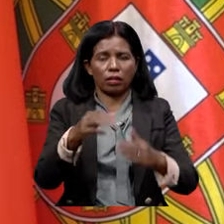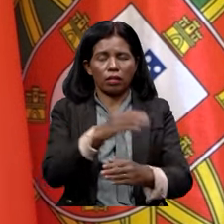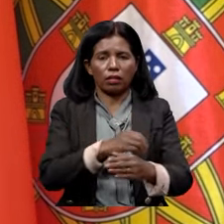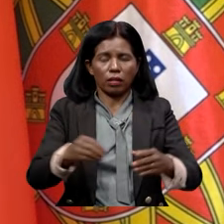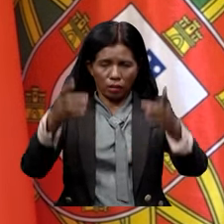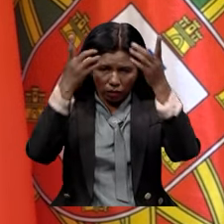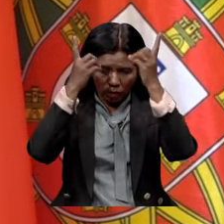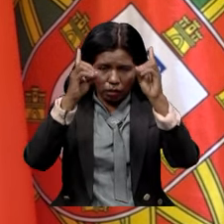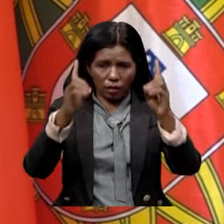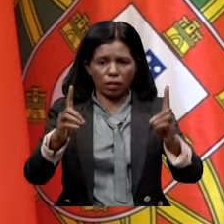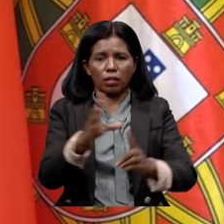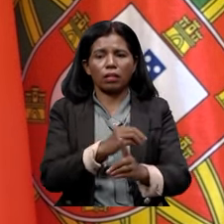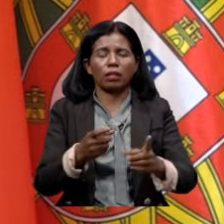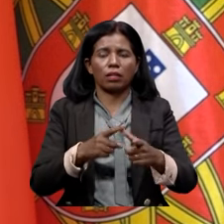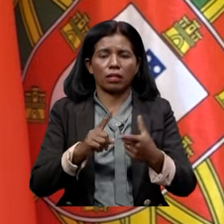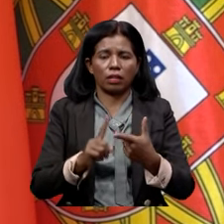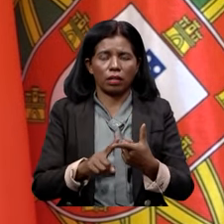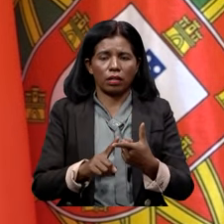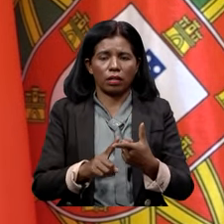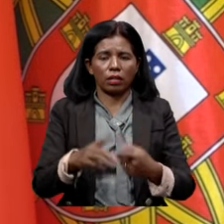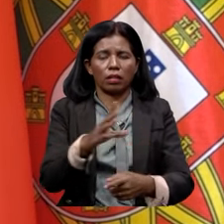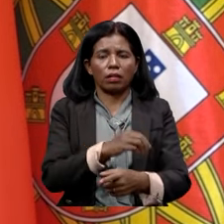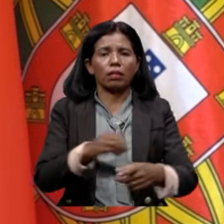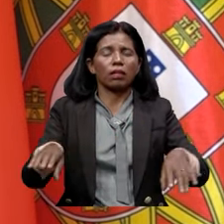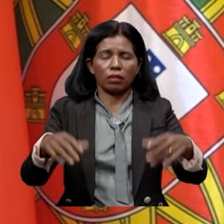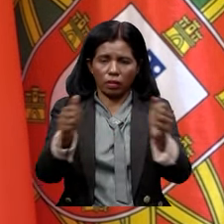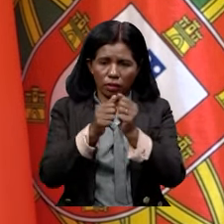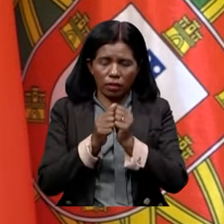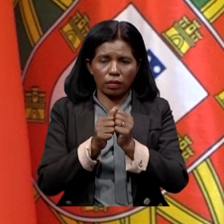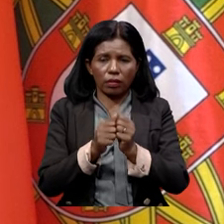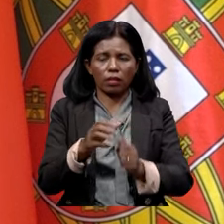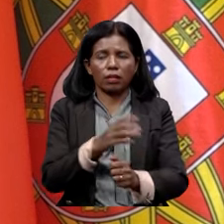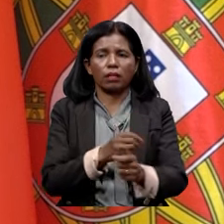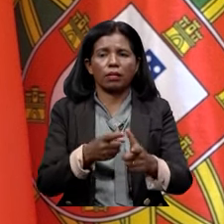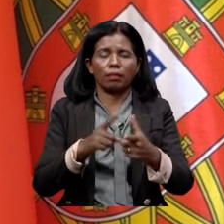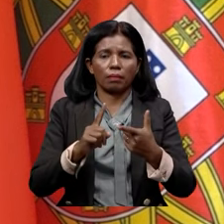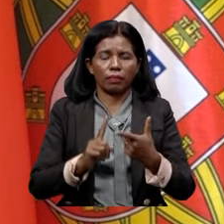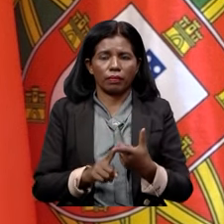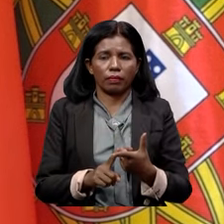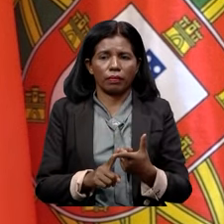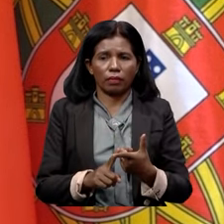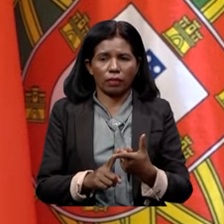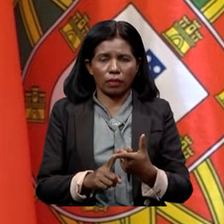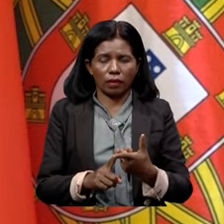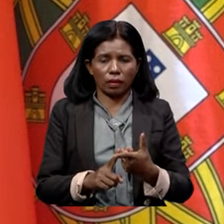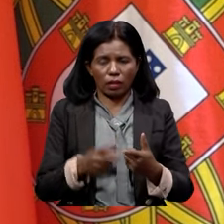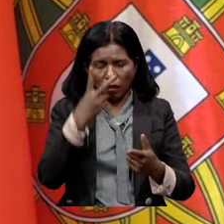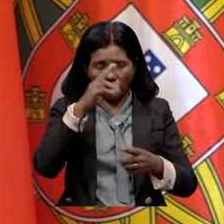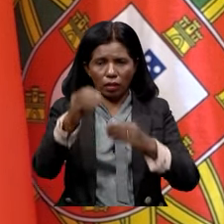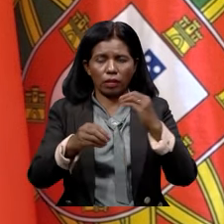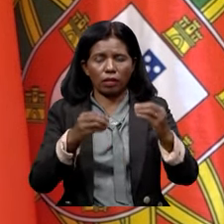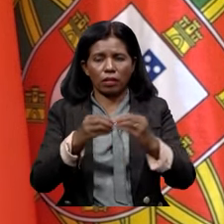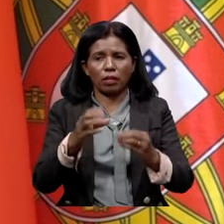determinante para que esta cooperação possa ter como reflexo